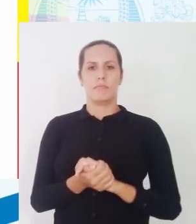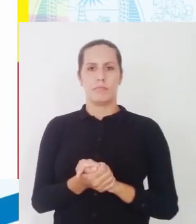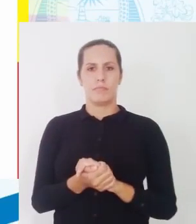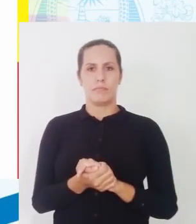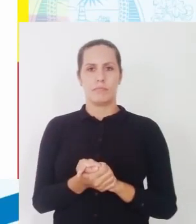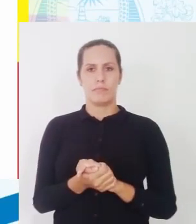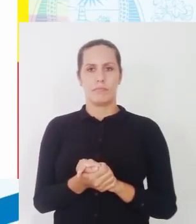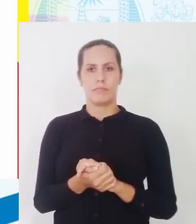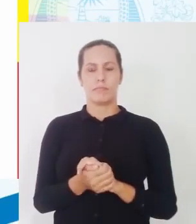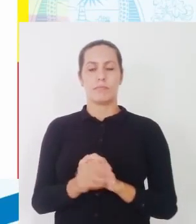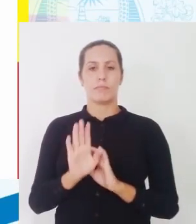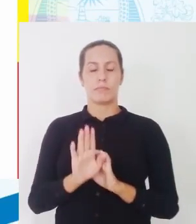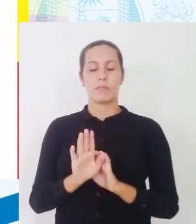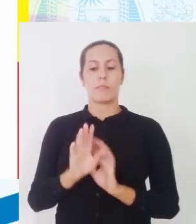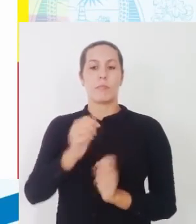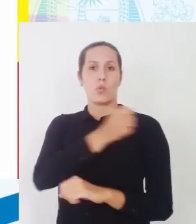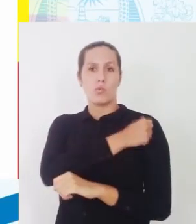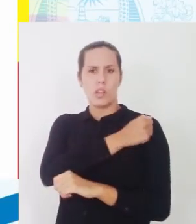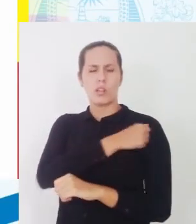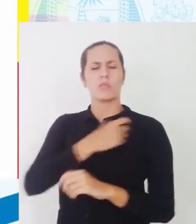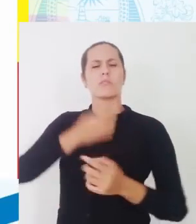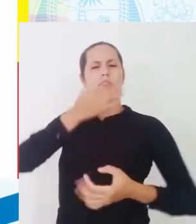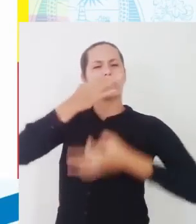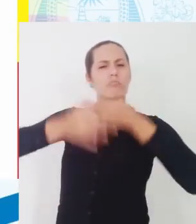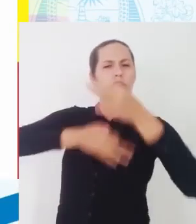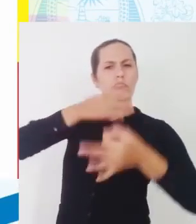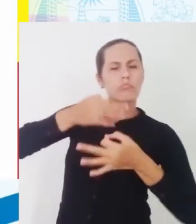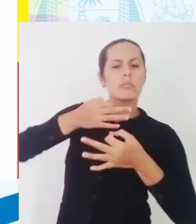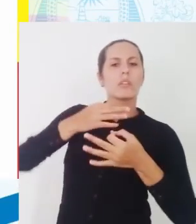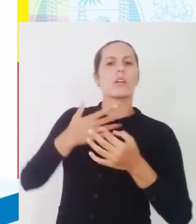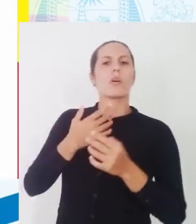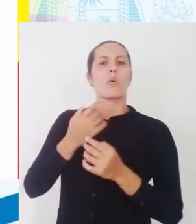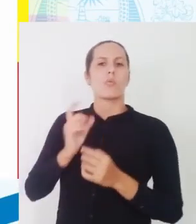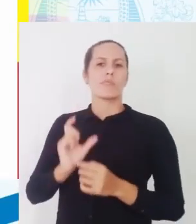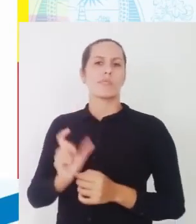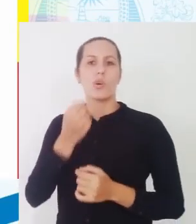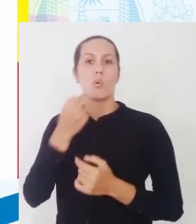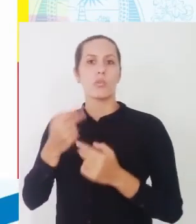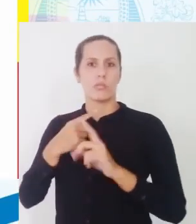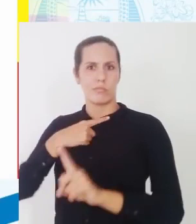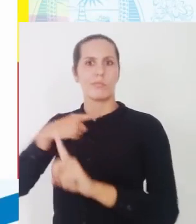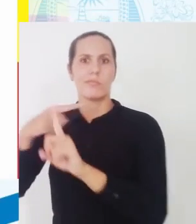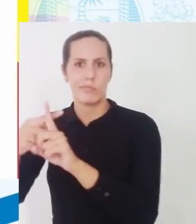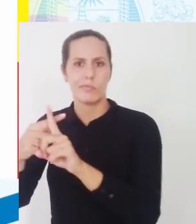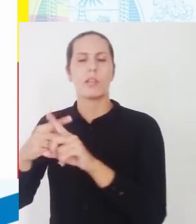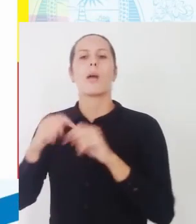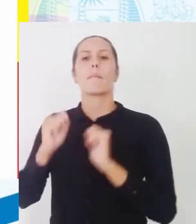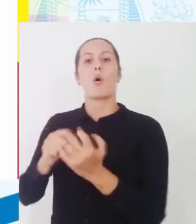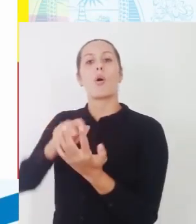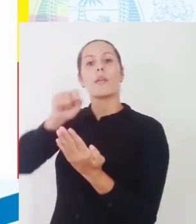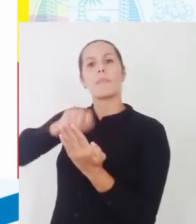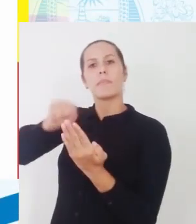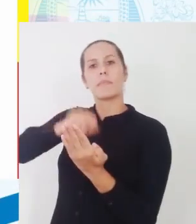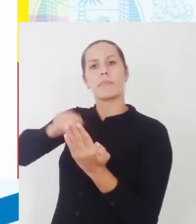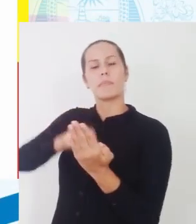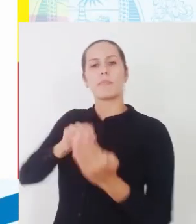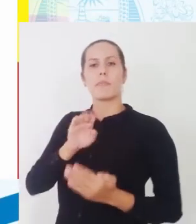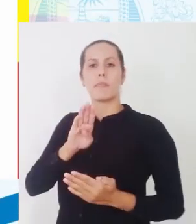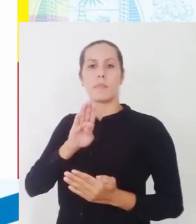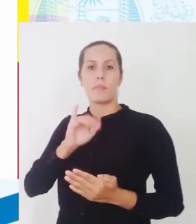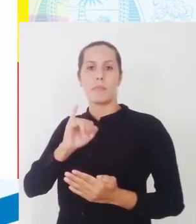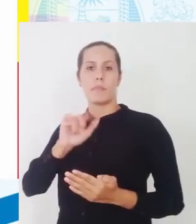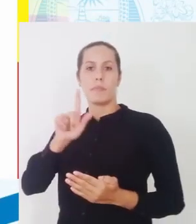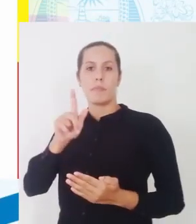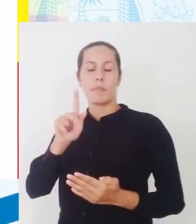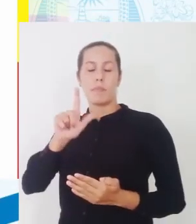assembleia. Os alunos que tiverem críticas, sugestões ou elogios colocam as críticas em bilhetes anônimos,